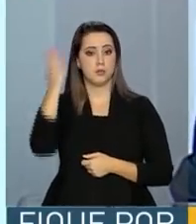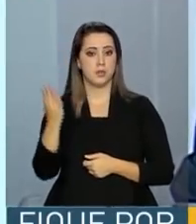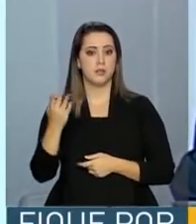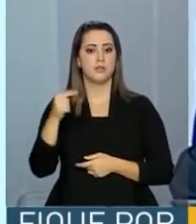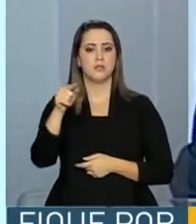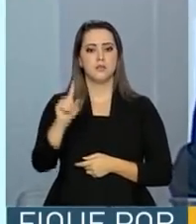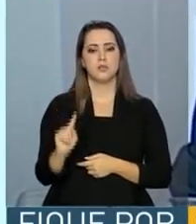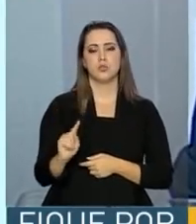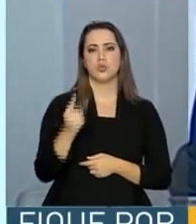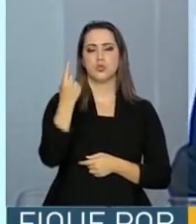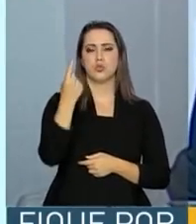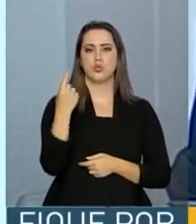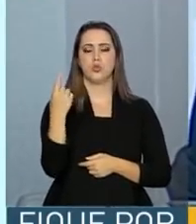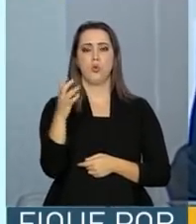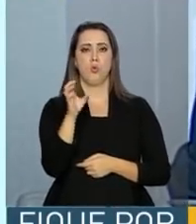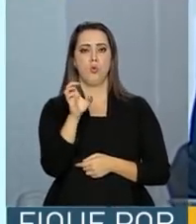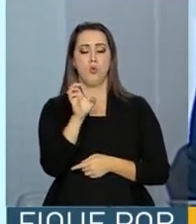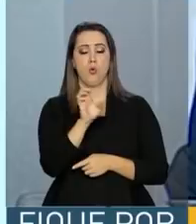unitário